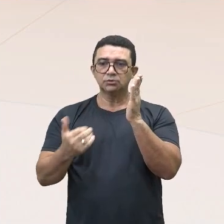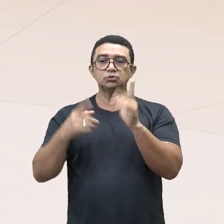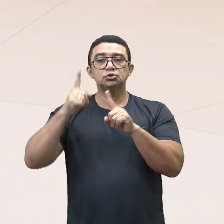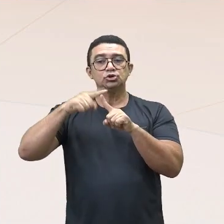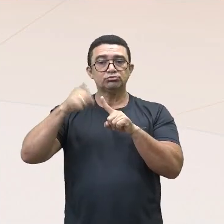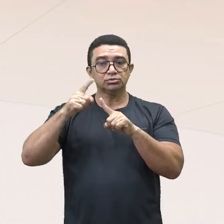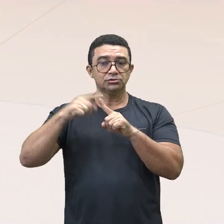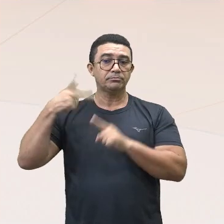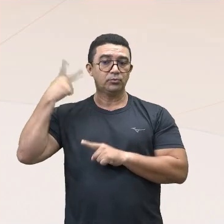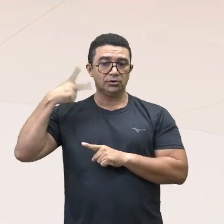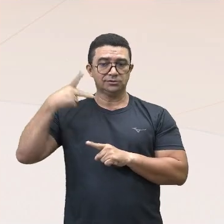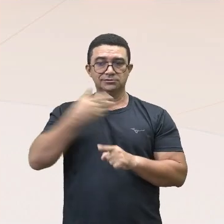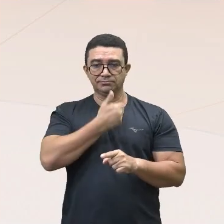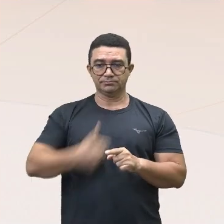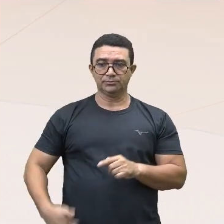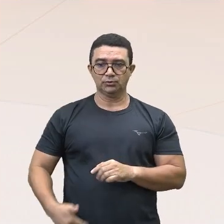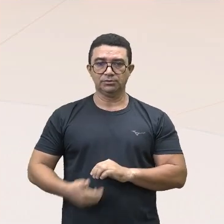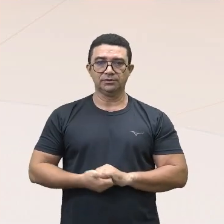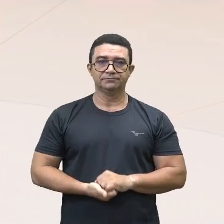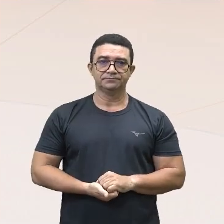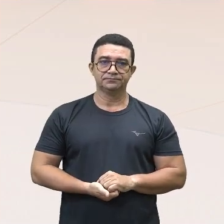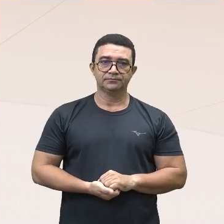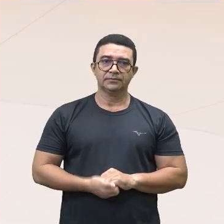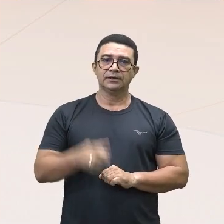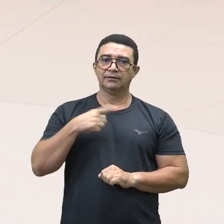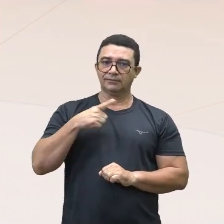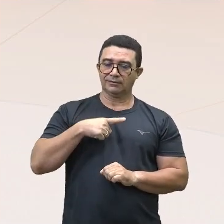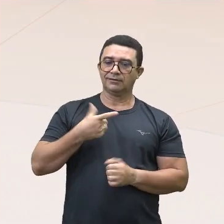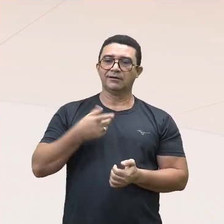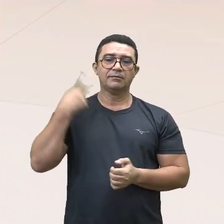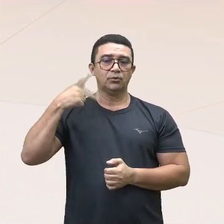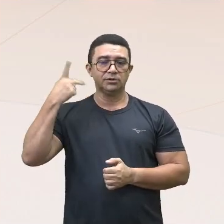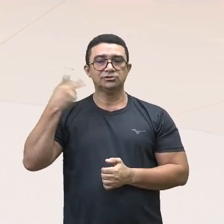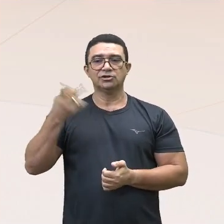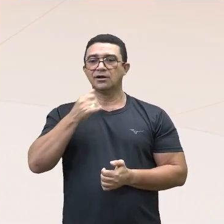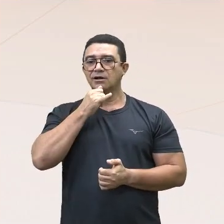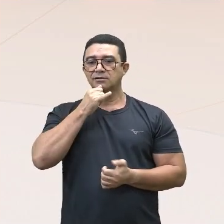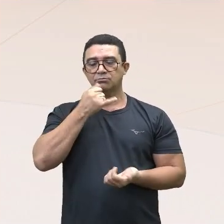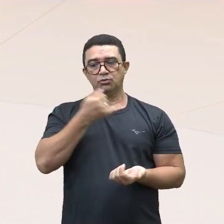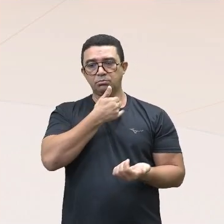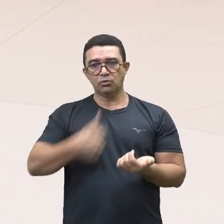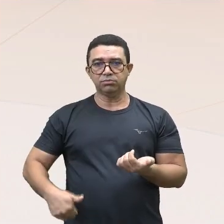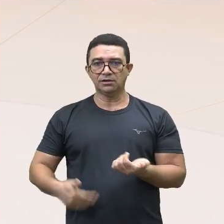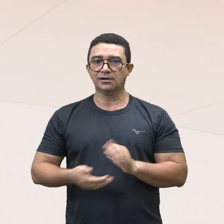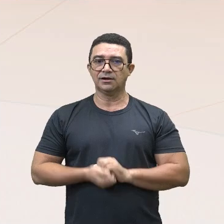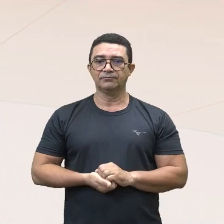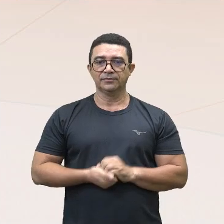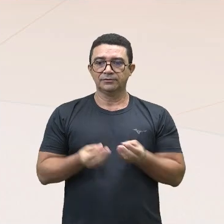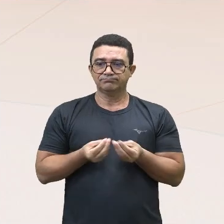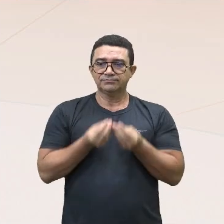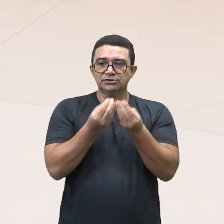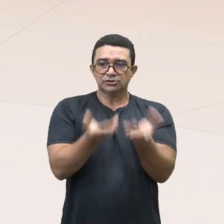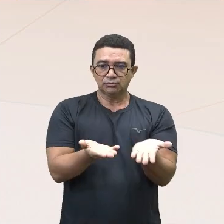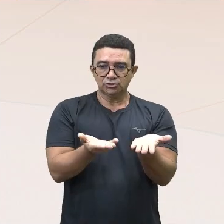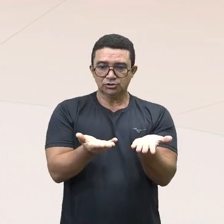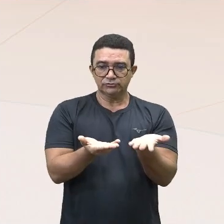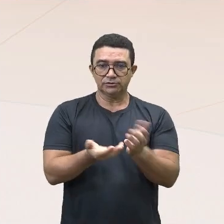políticas públicas, não é isso? Ele diz que existem as políticas públicas distributivas e as políticas